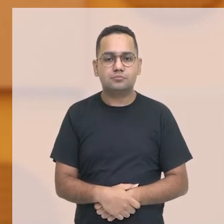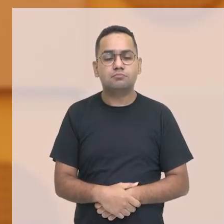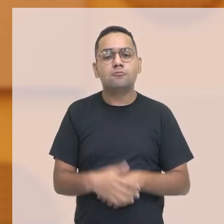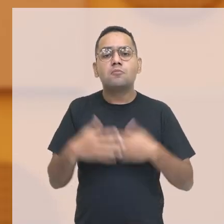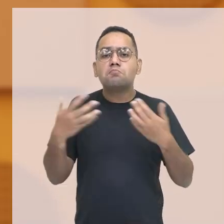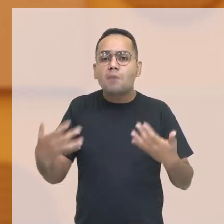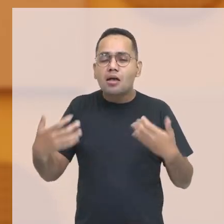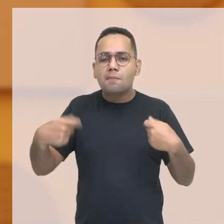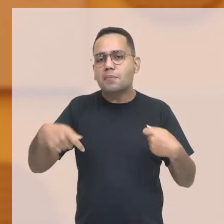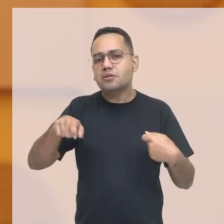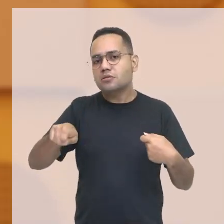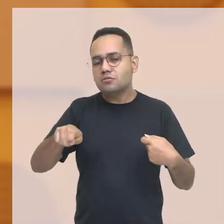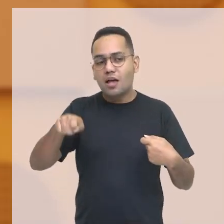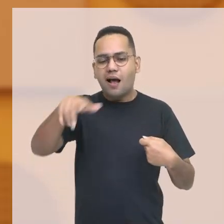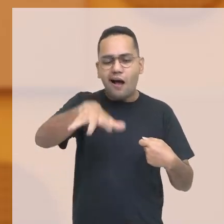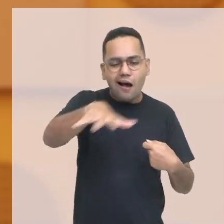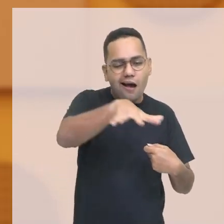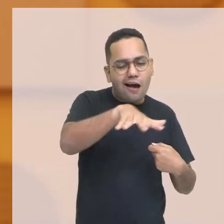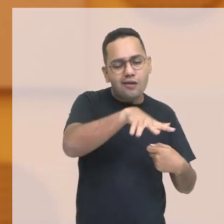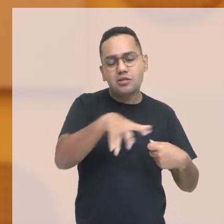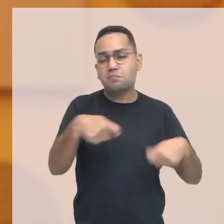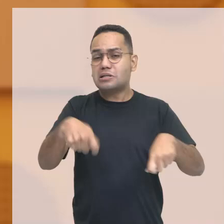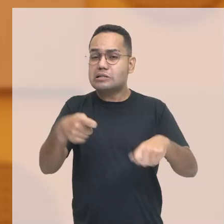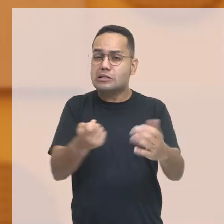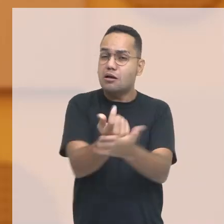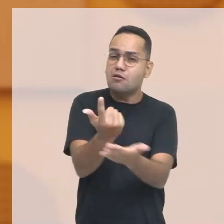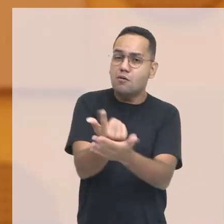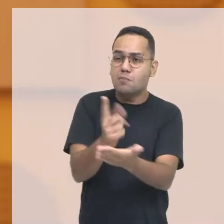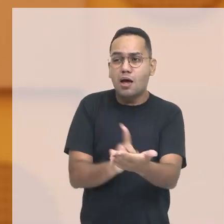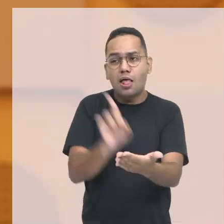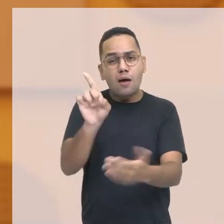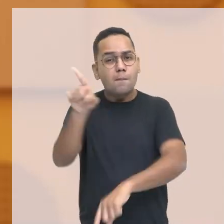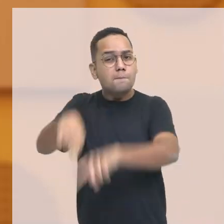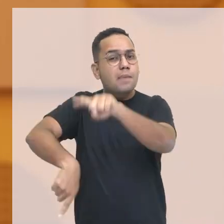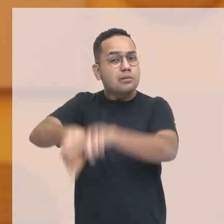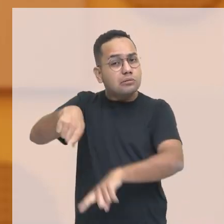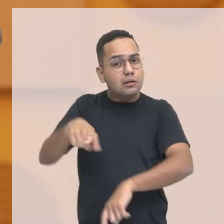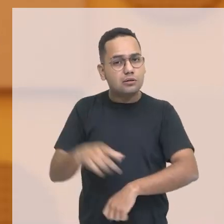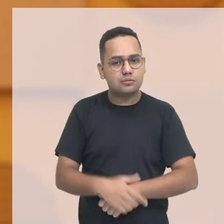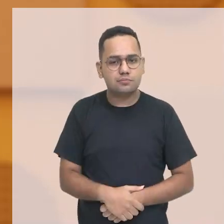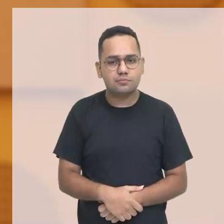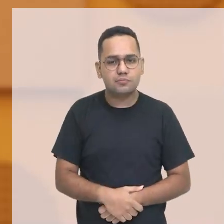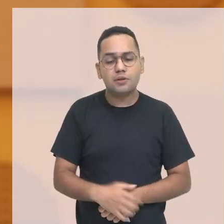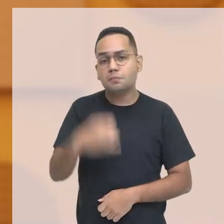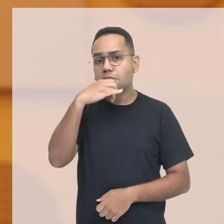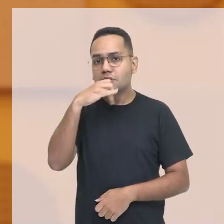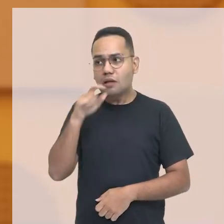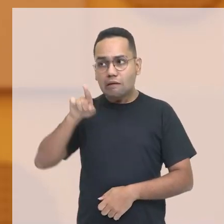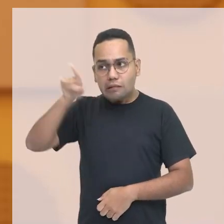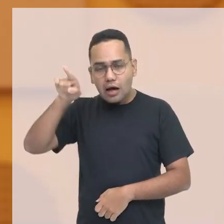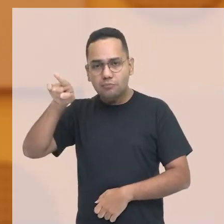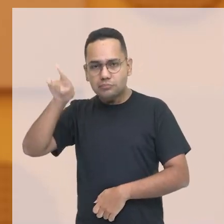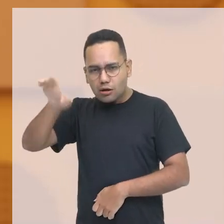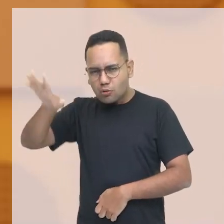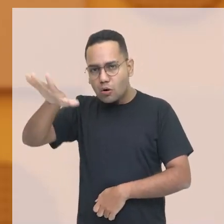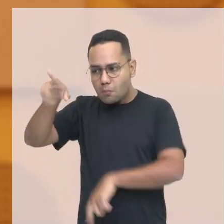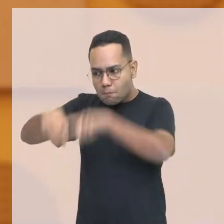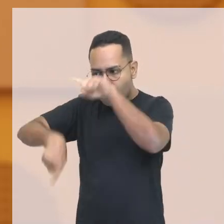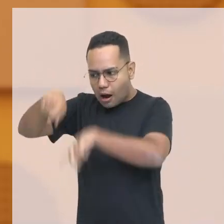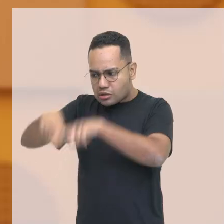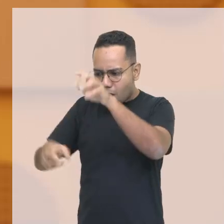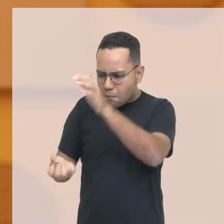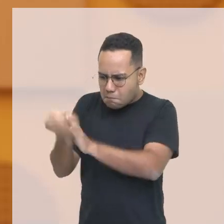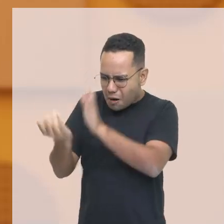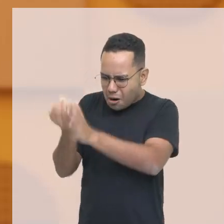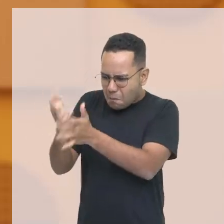mercados consumidores. Quando eu produzo muito, eu preciso vender o que eu produzo. Então, obviamente, se eu já vendo